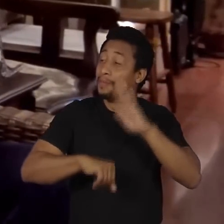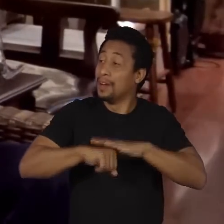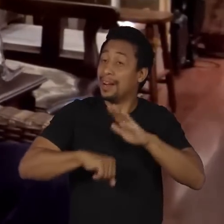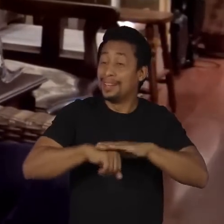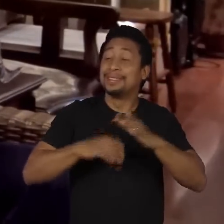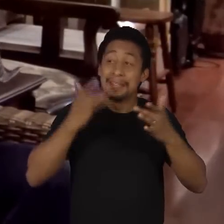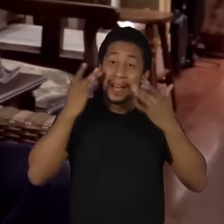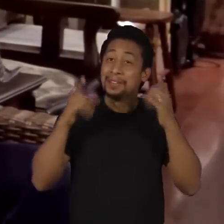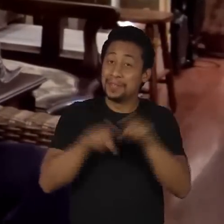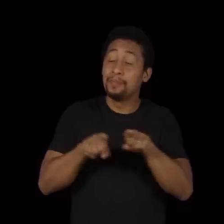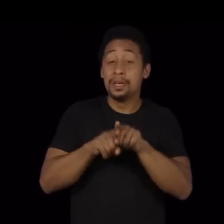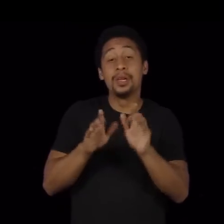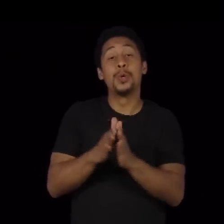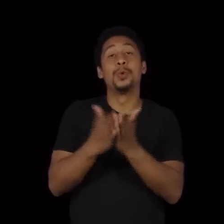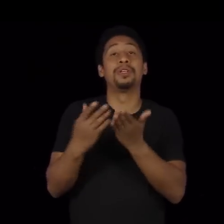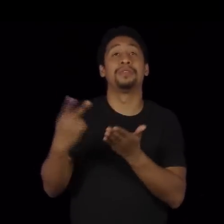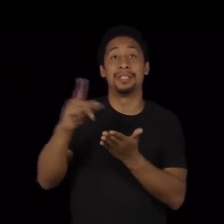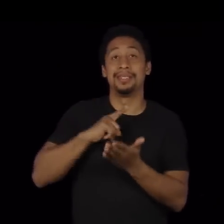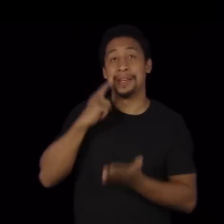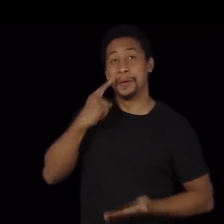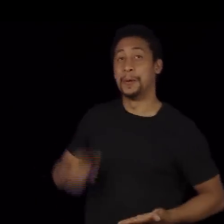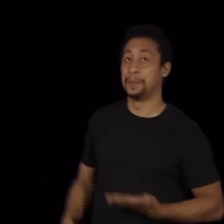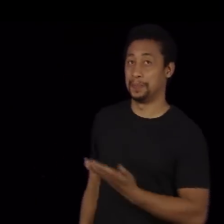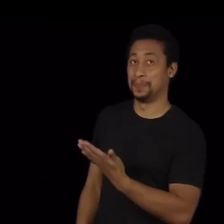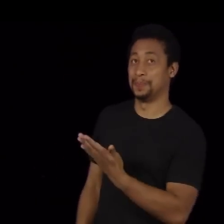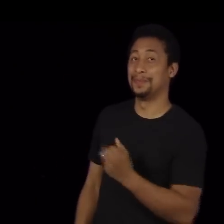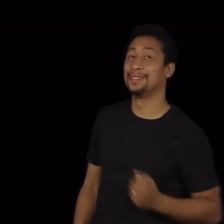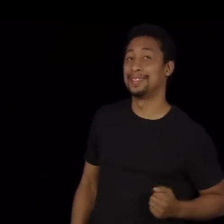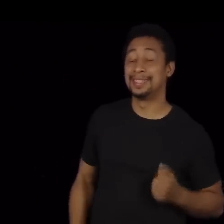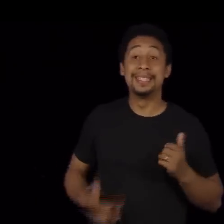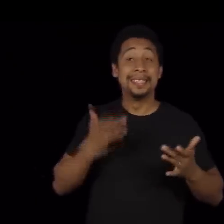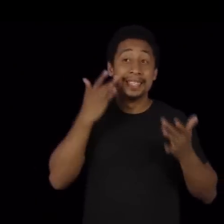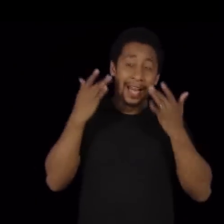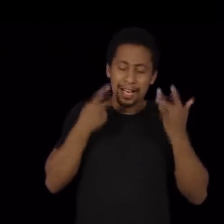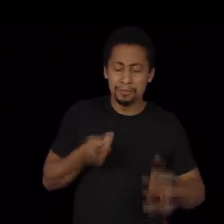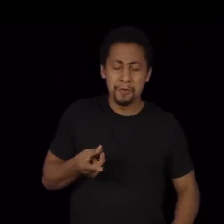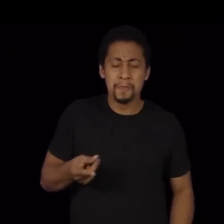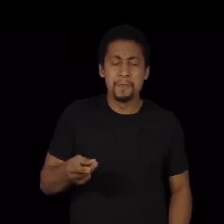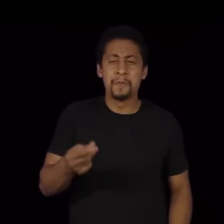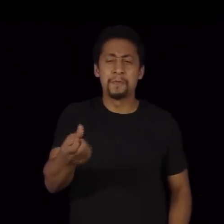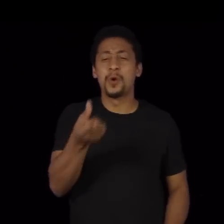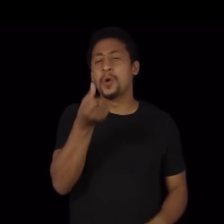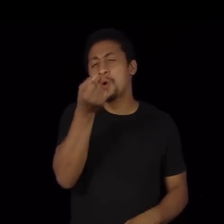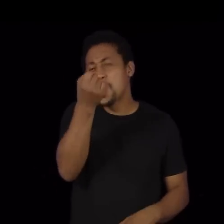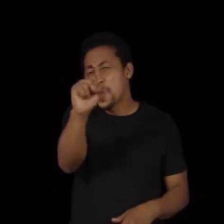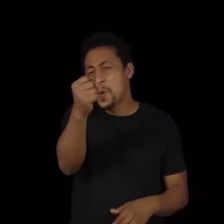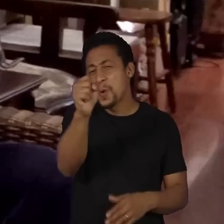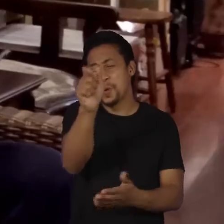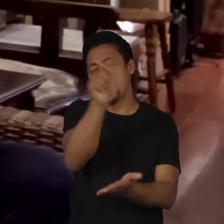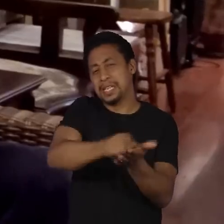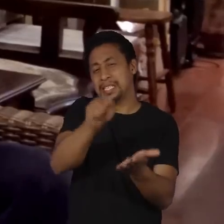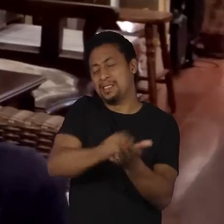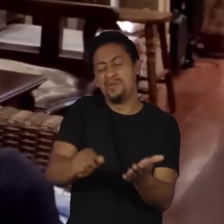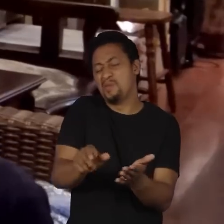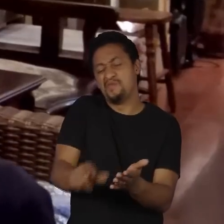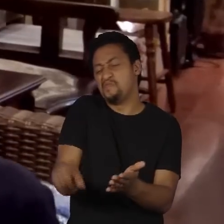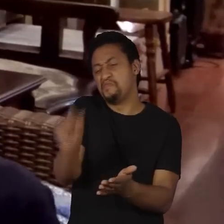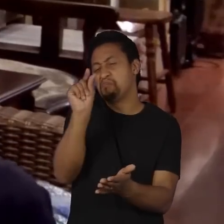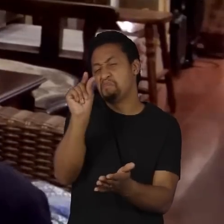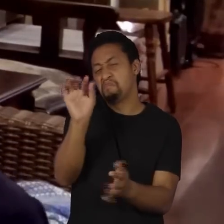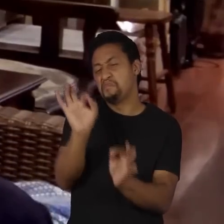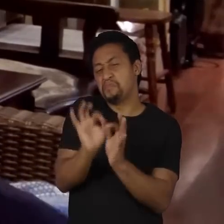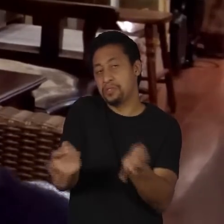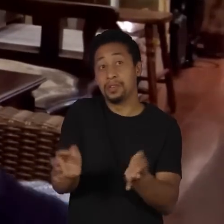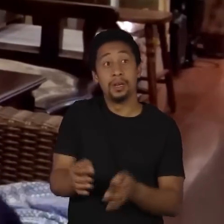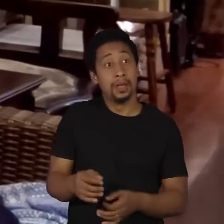chamado Teatro Sem Fim, que contém 8 peças dele. Ele escreveu pouco. Na hora, já ligou para a